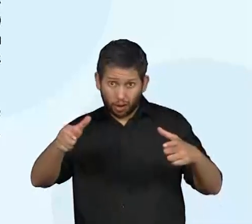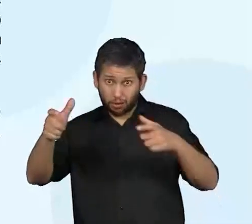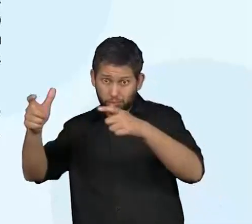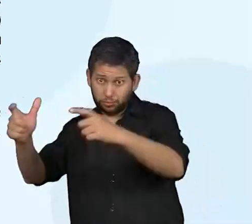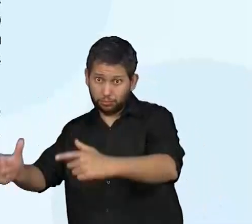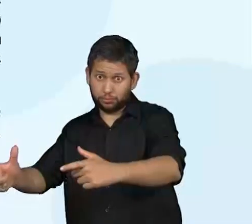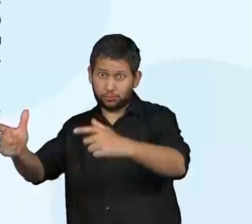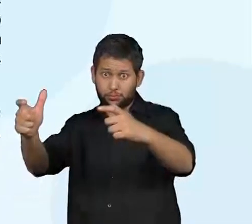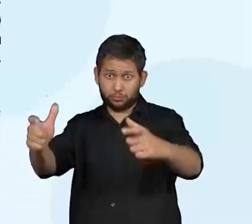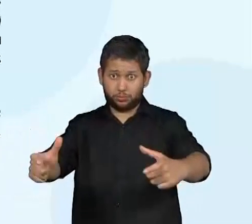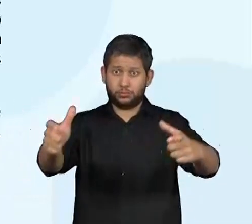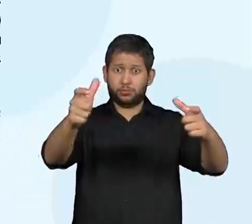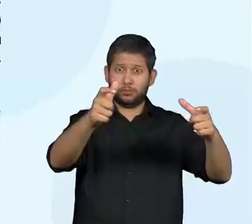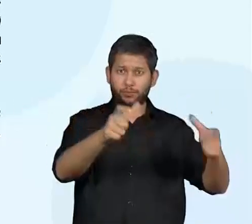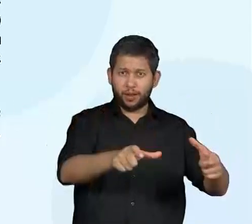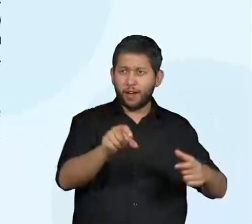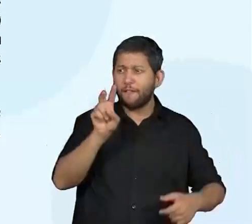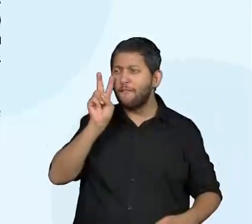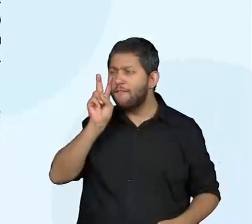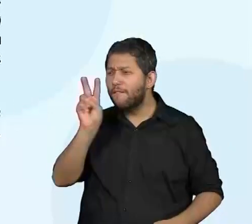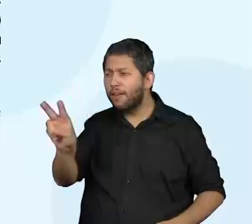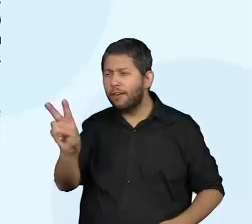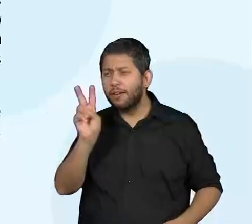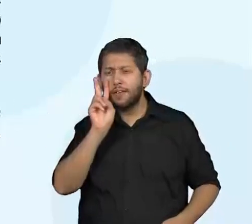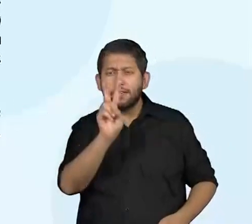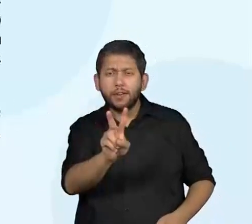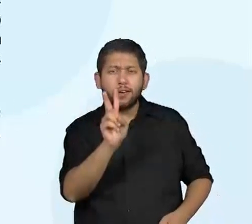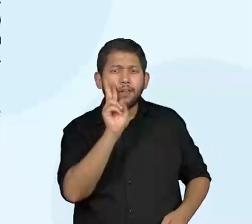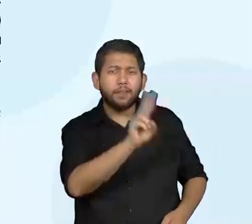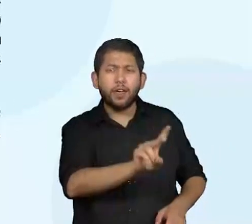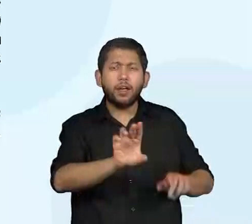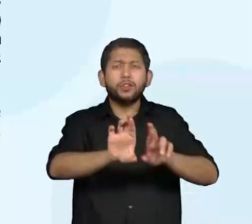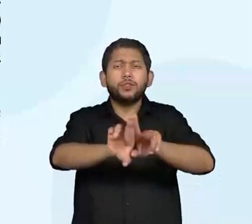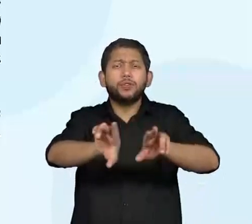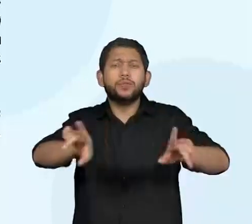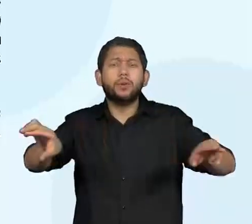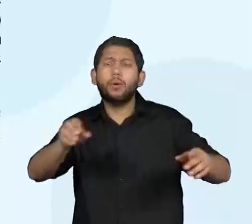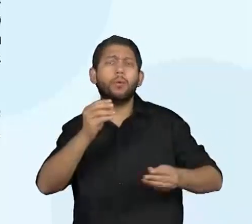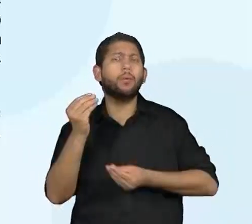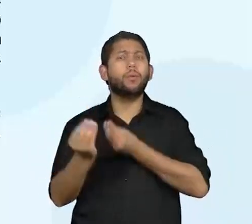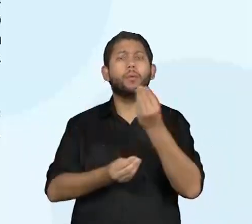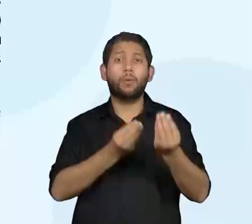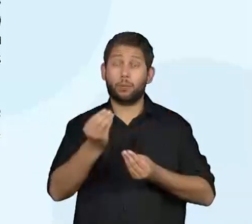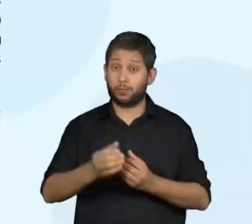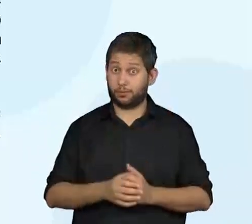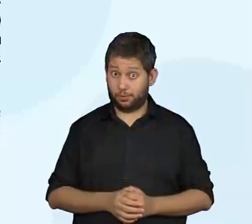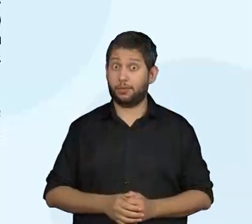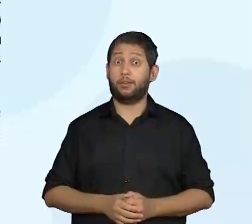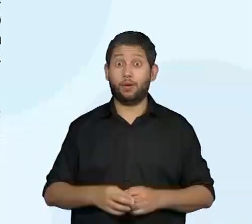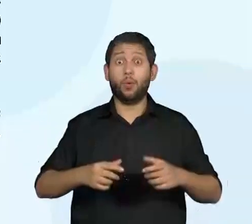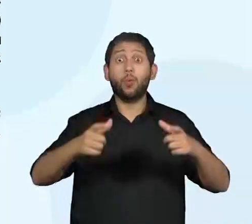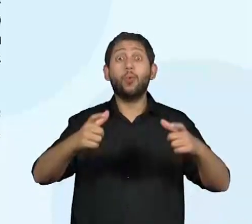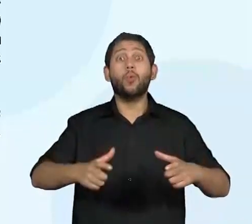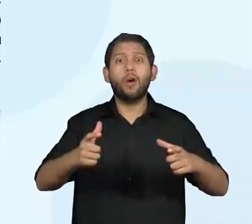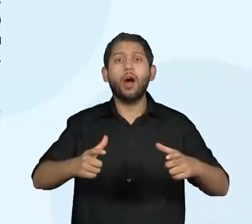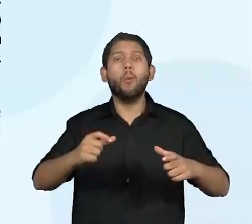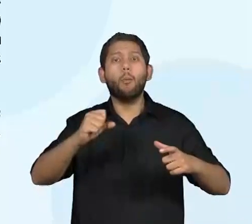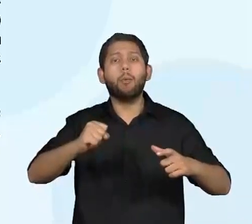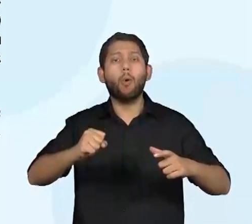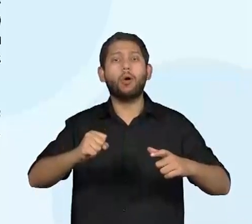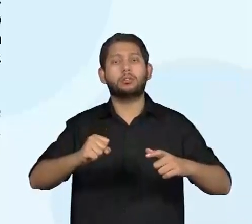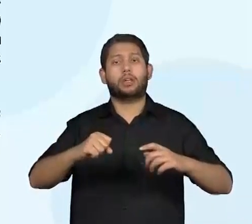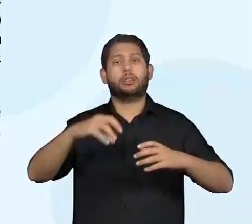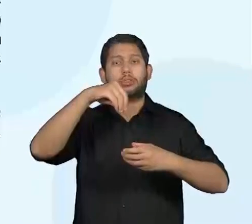Formação das paisagens, agentes externos. A habilidade que nós vamos trabalhar hoje é a